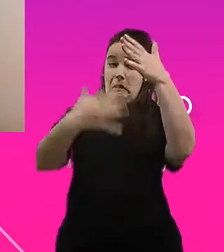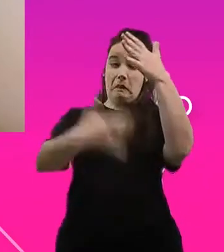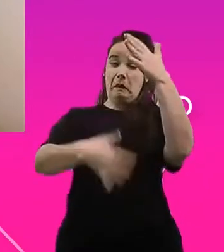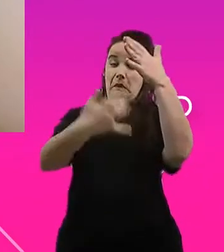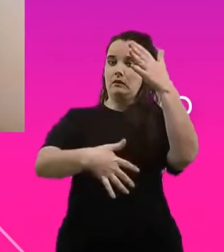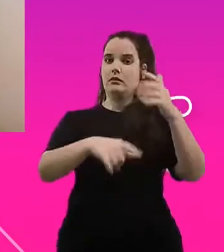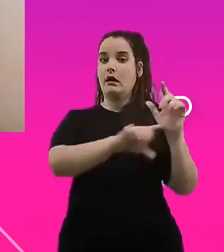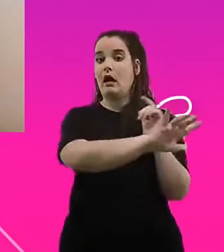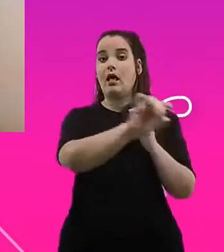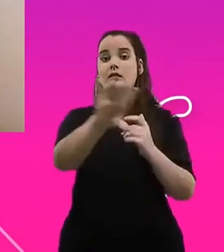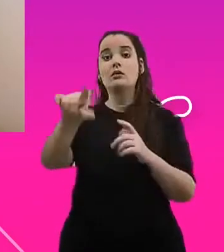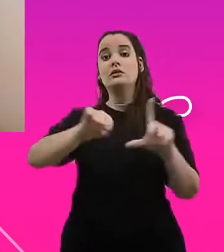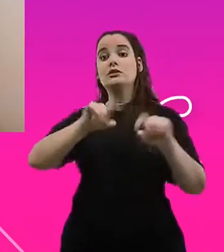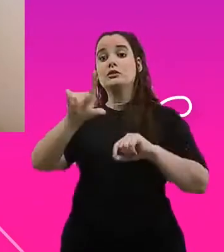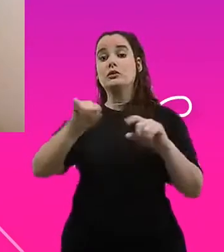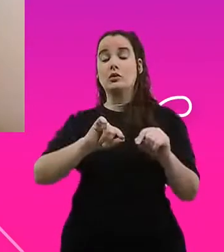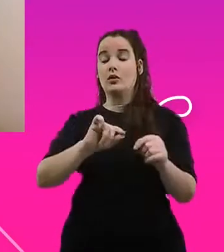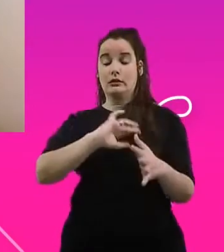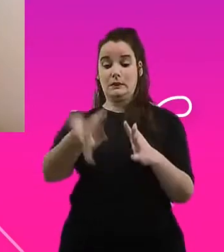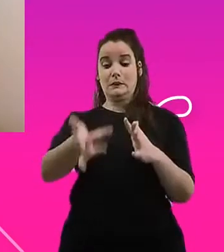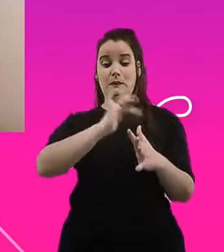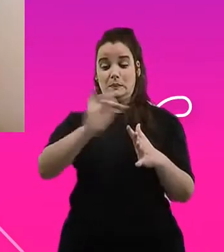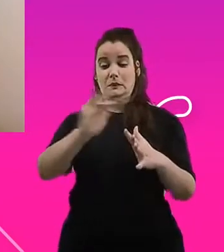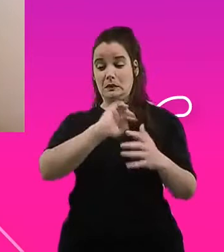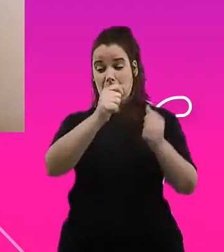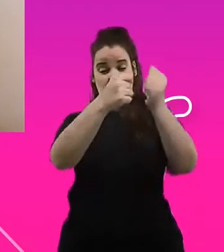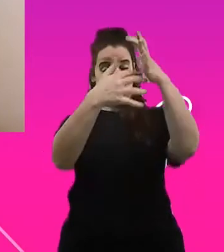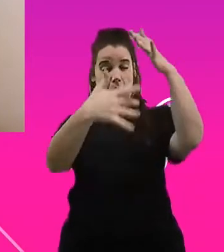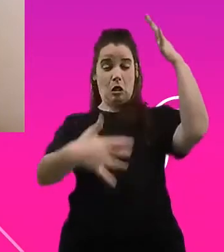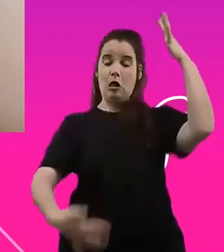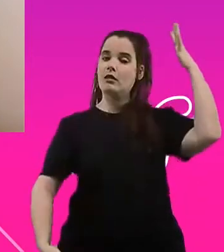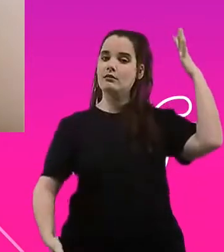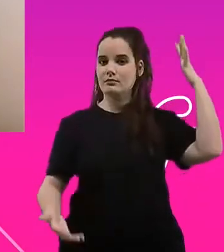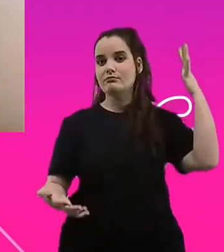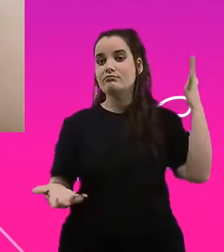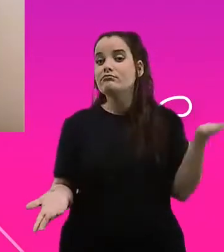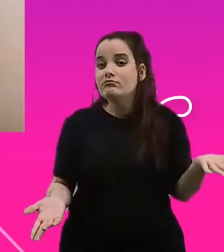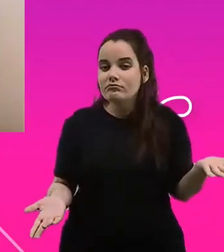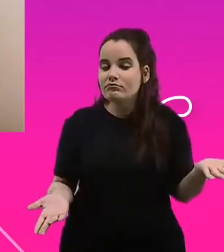convivendo com esse volume todo e sendo um pouco do contra?